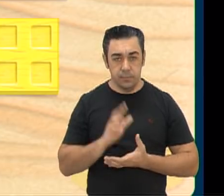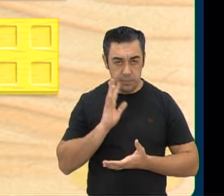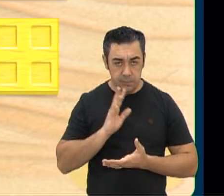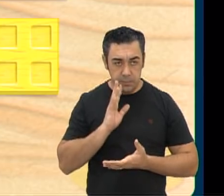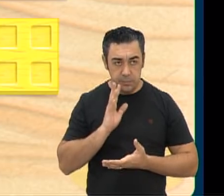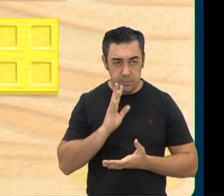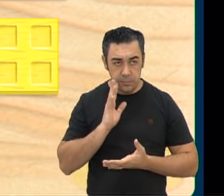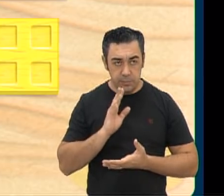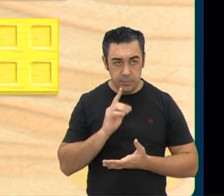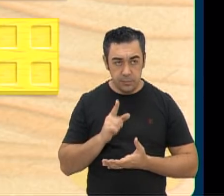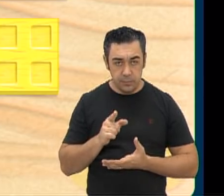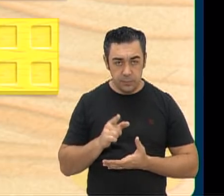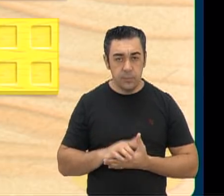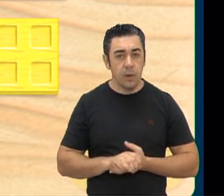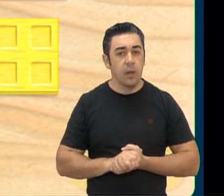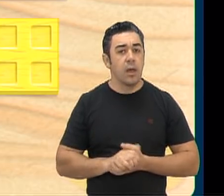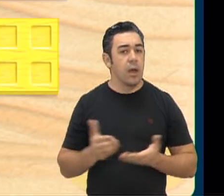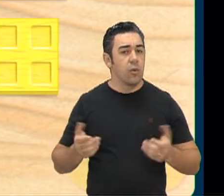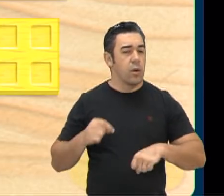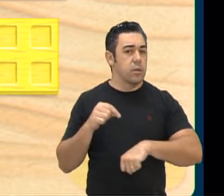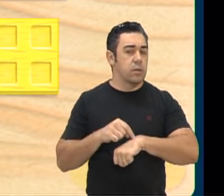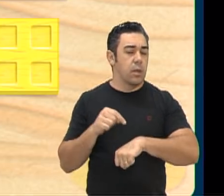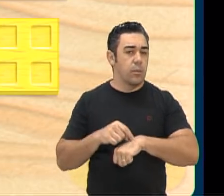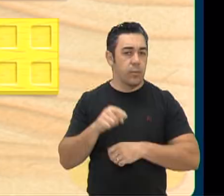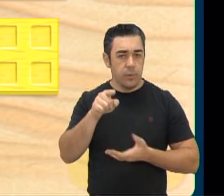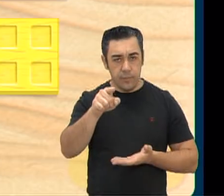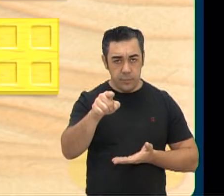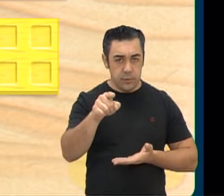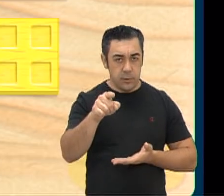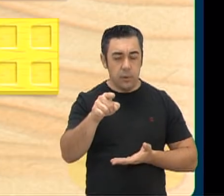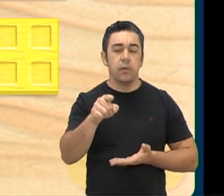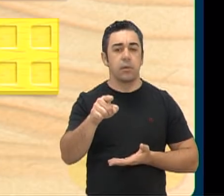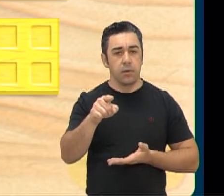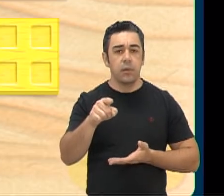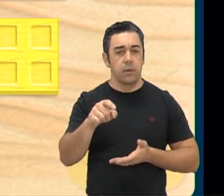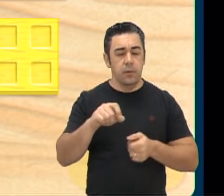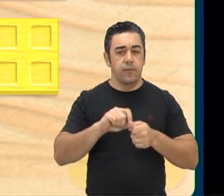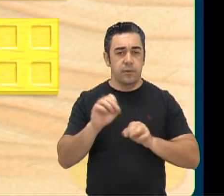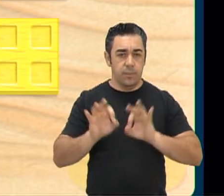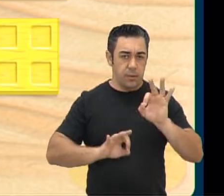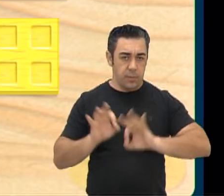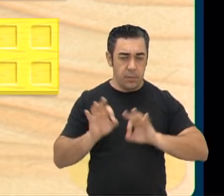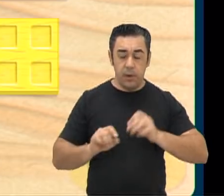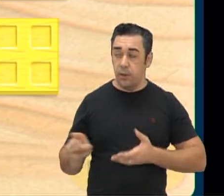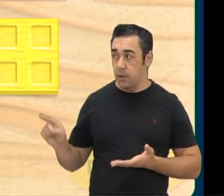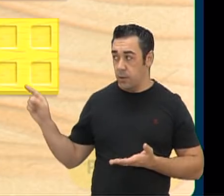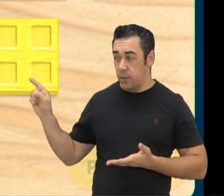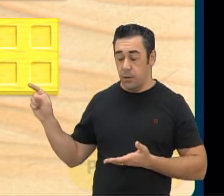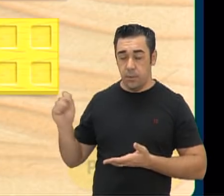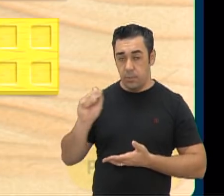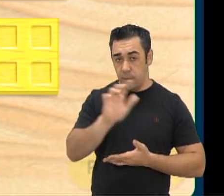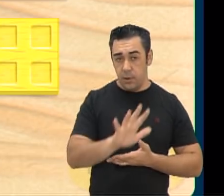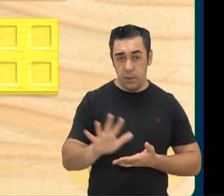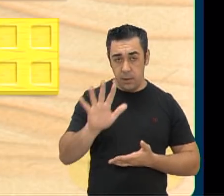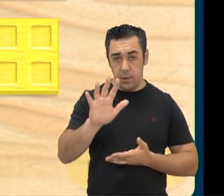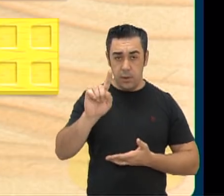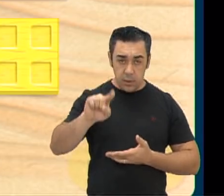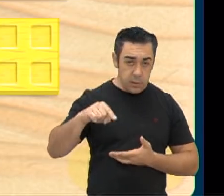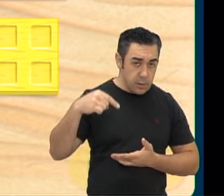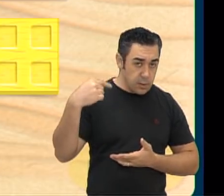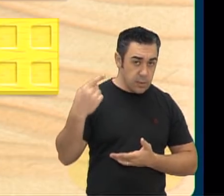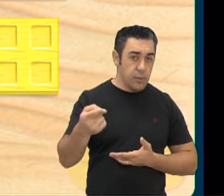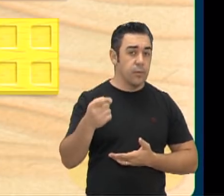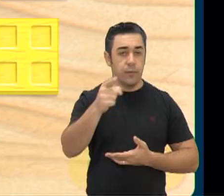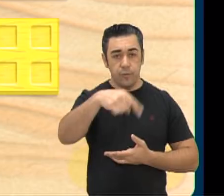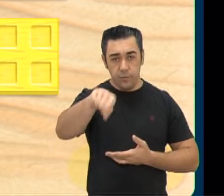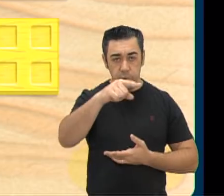Legal? Então, esse tempinho agora, vocês vão fazer essa montagem dessa figura e logo na sequência